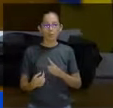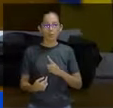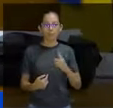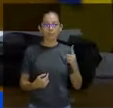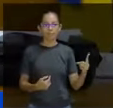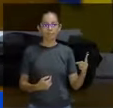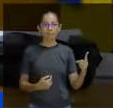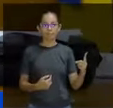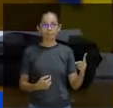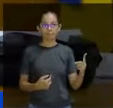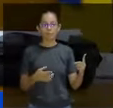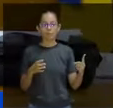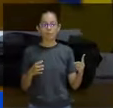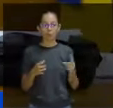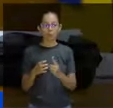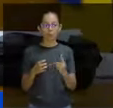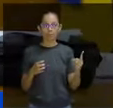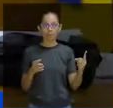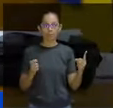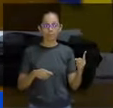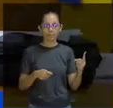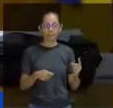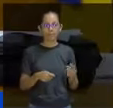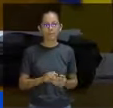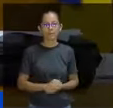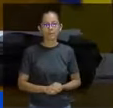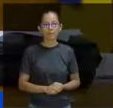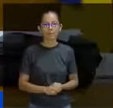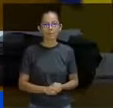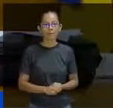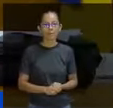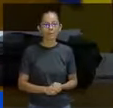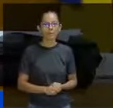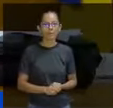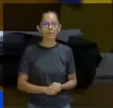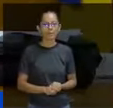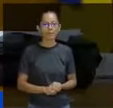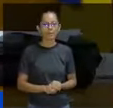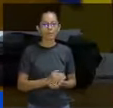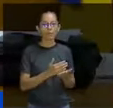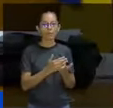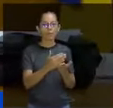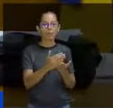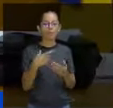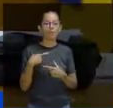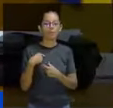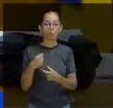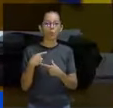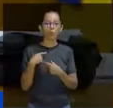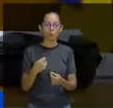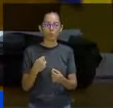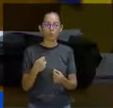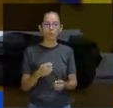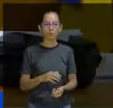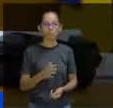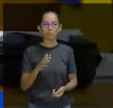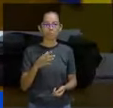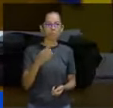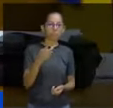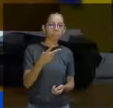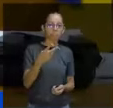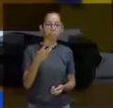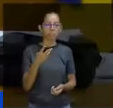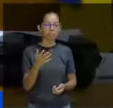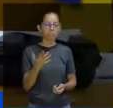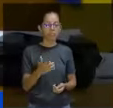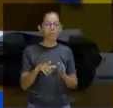final disso, o PT vai fazer a convenção no início, nos primeiros dias de agosto, né, e pela lei eleitoral eu devo me